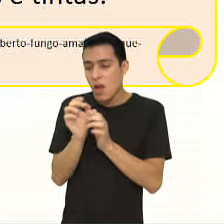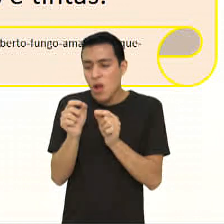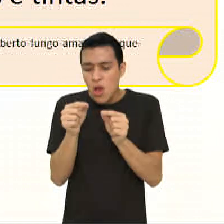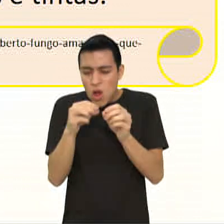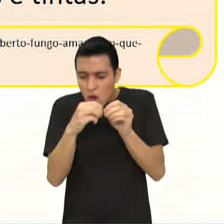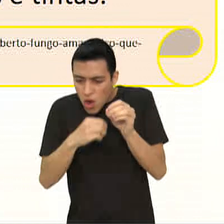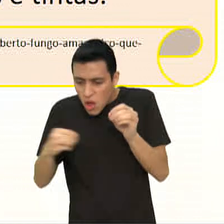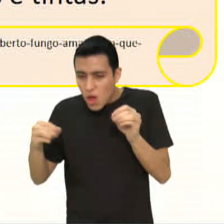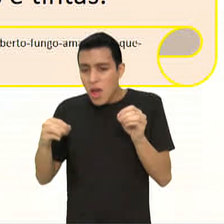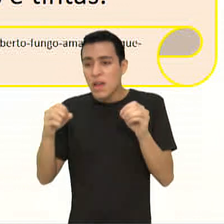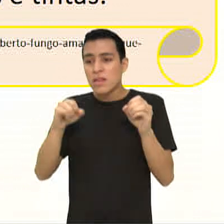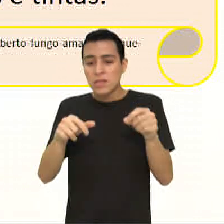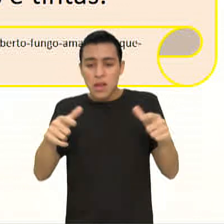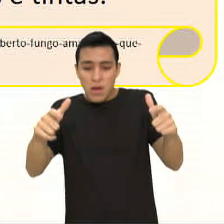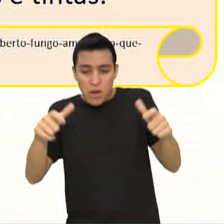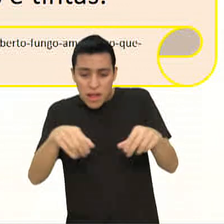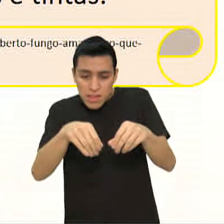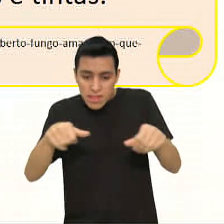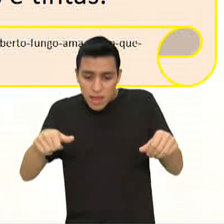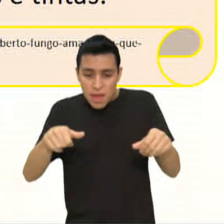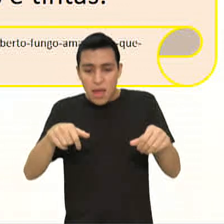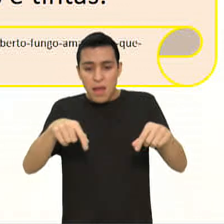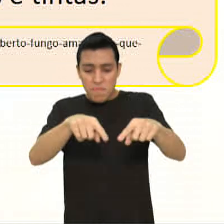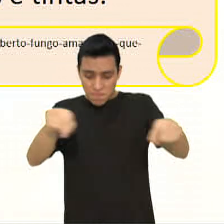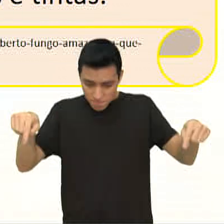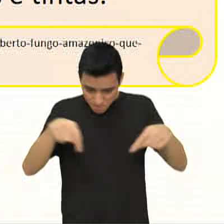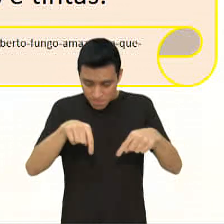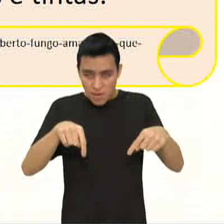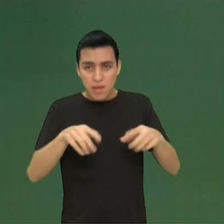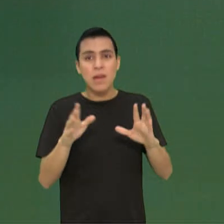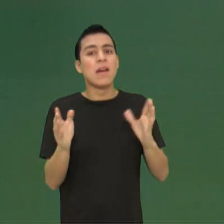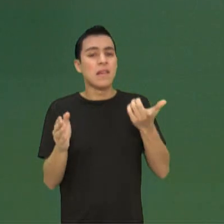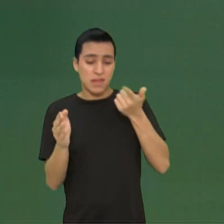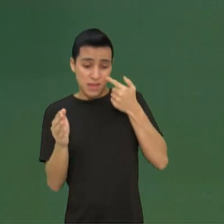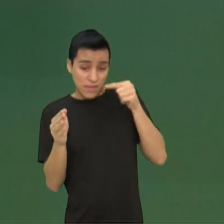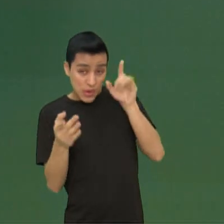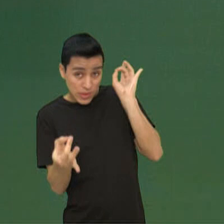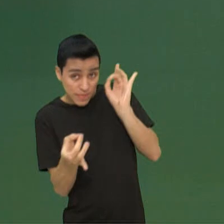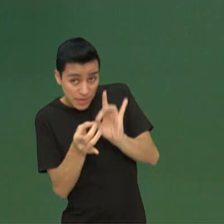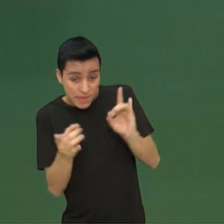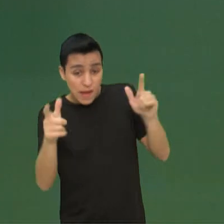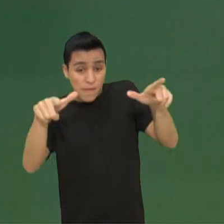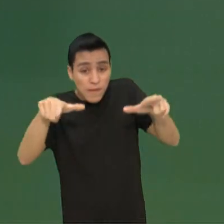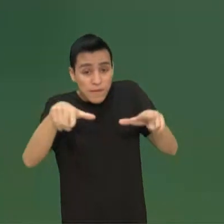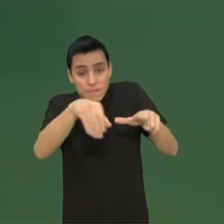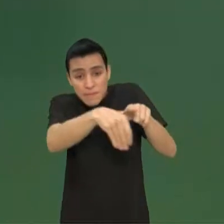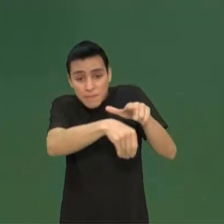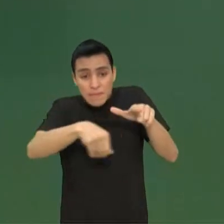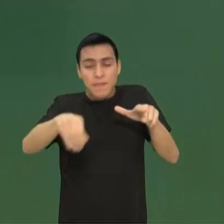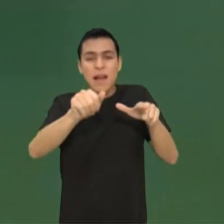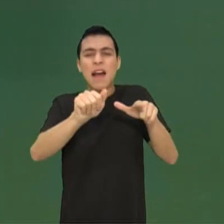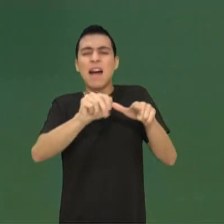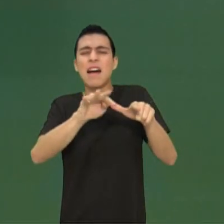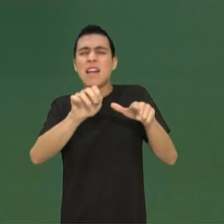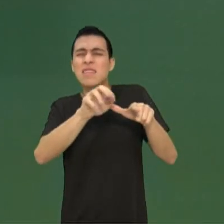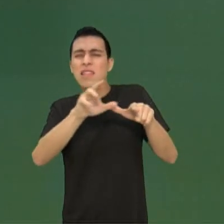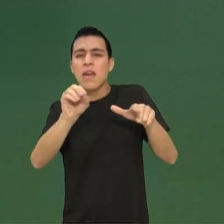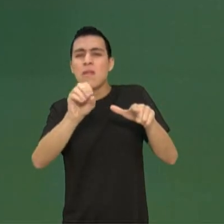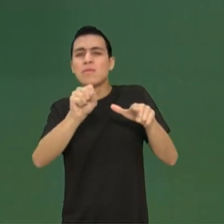em condições de aterro sanitário, diz estudo. Primeiro, em que condição específica? Só em aterro sanitário.